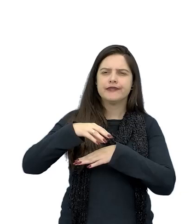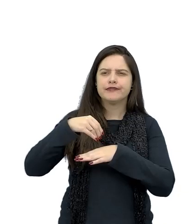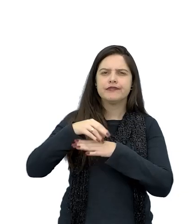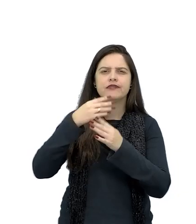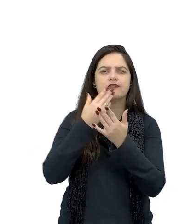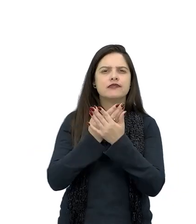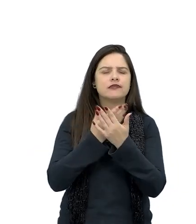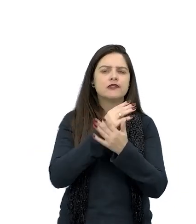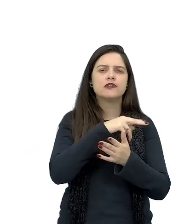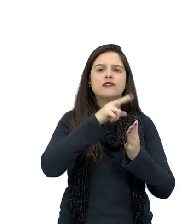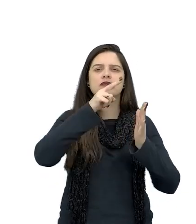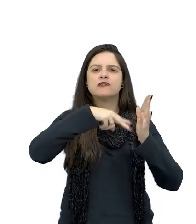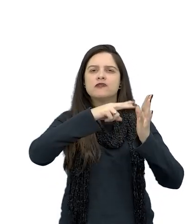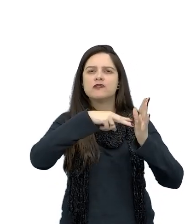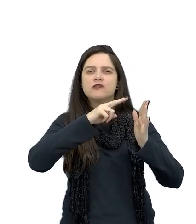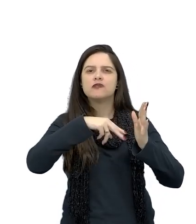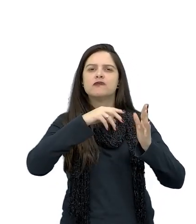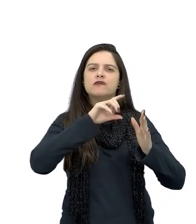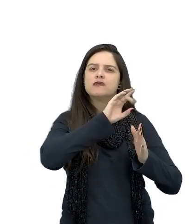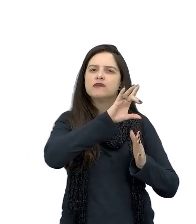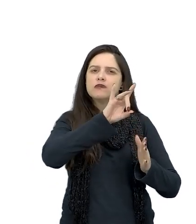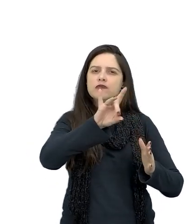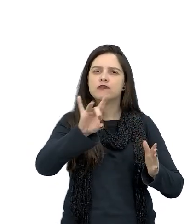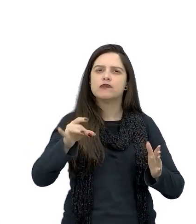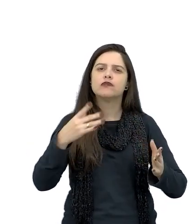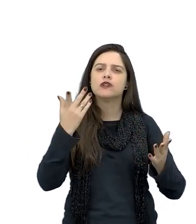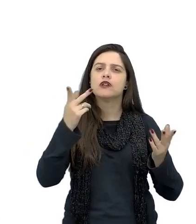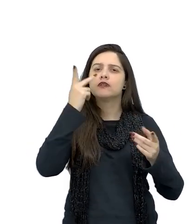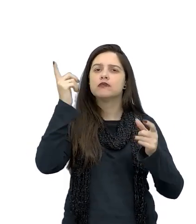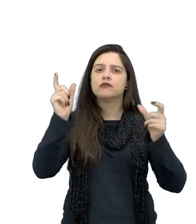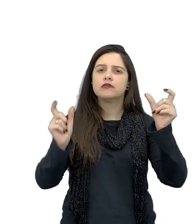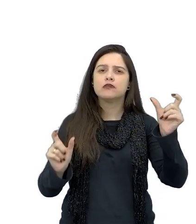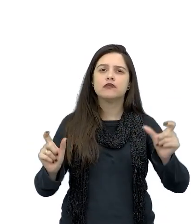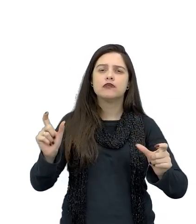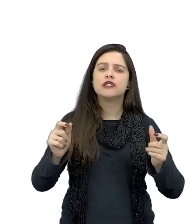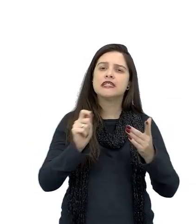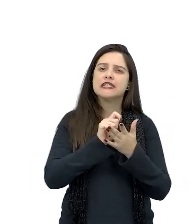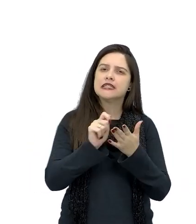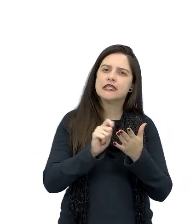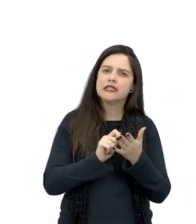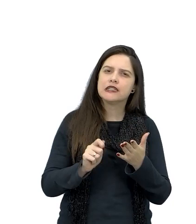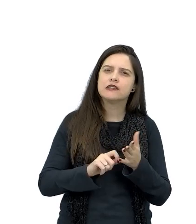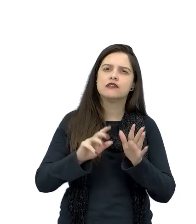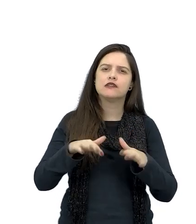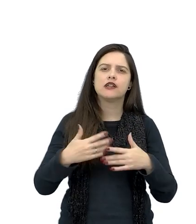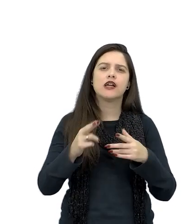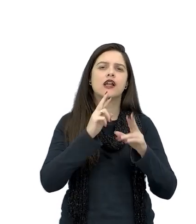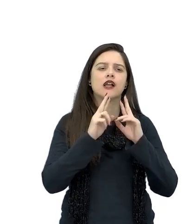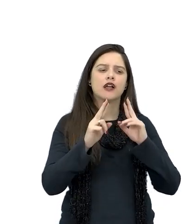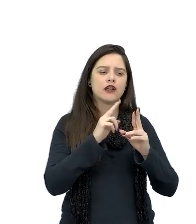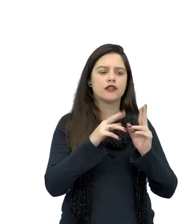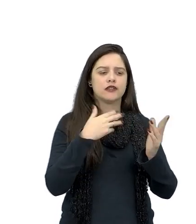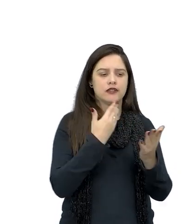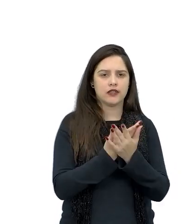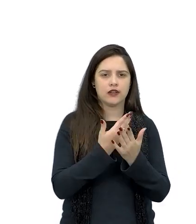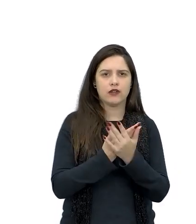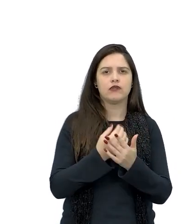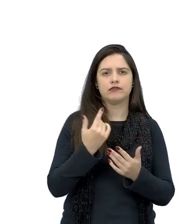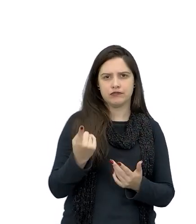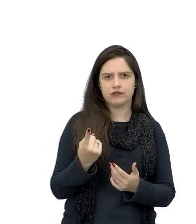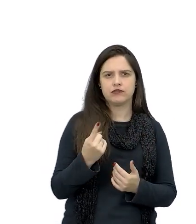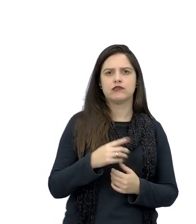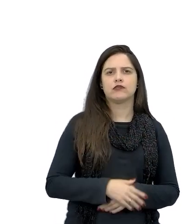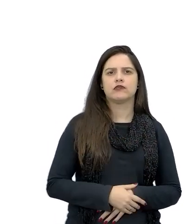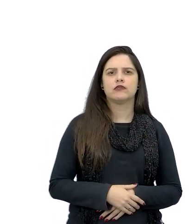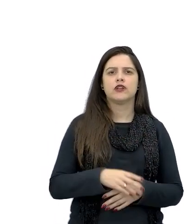estudantes revejam seu desempenho em cada item da pontuação da reescrita realizada na aula 9.